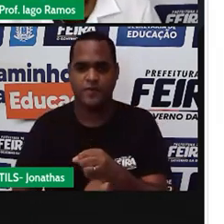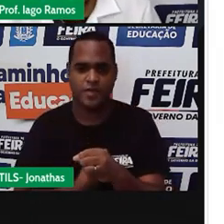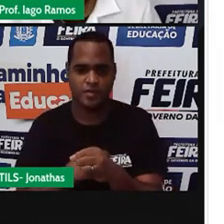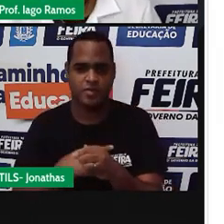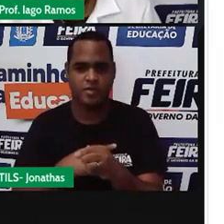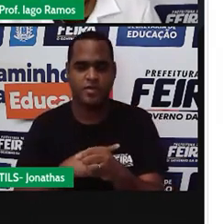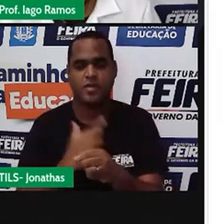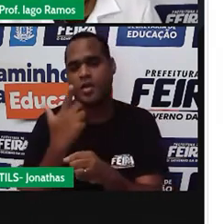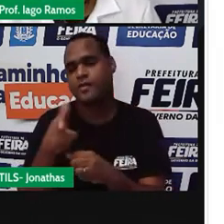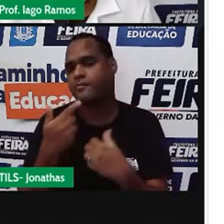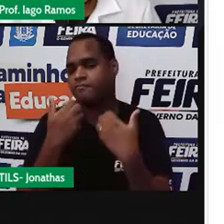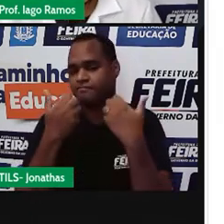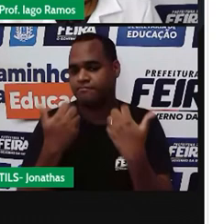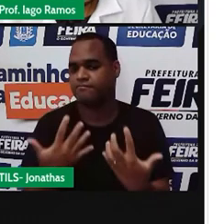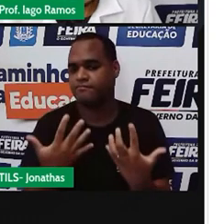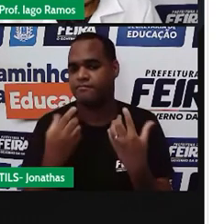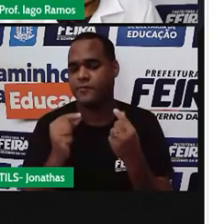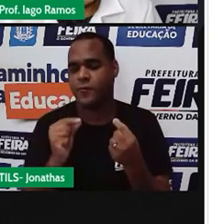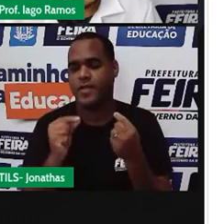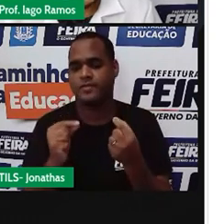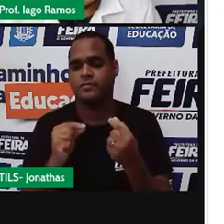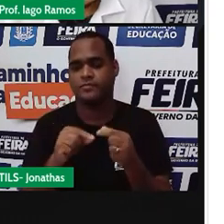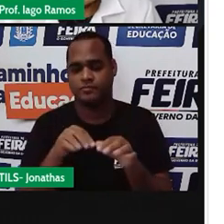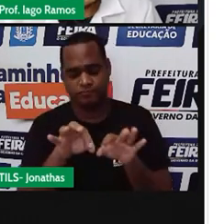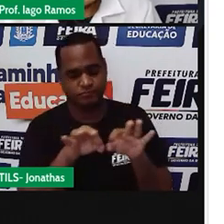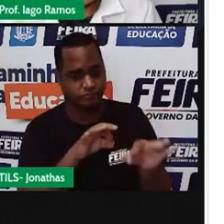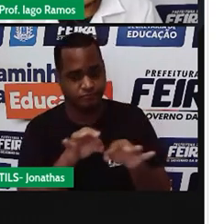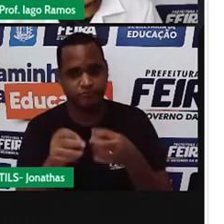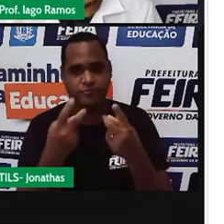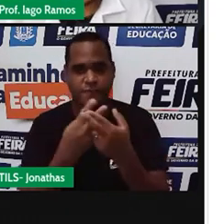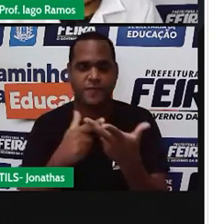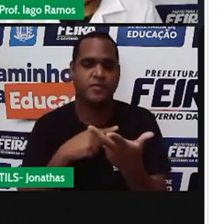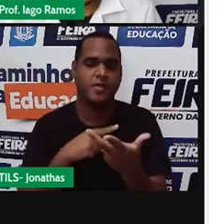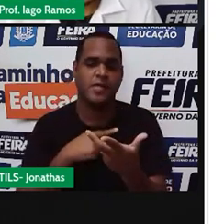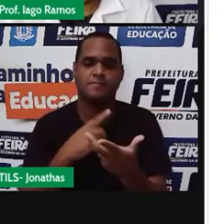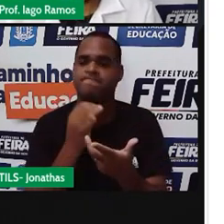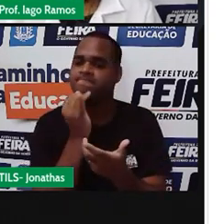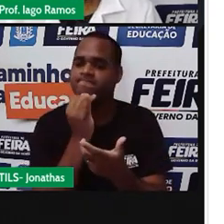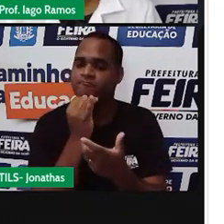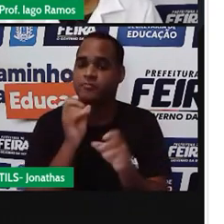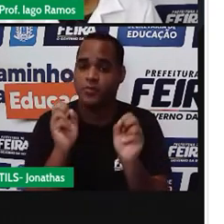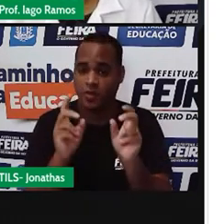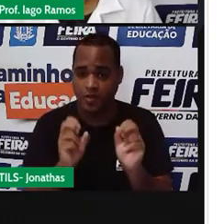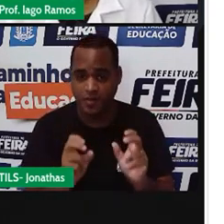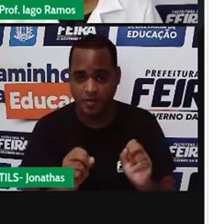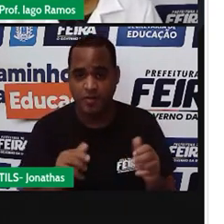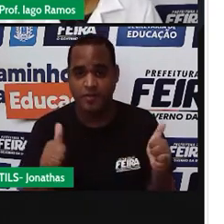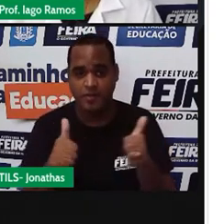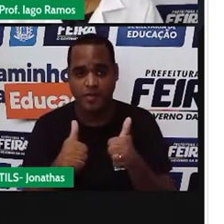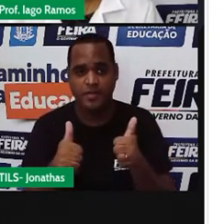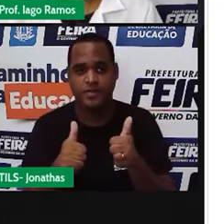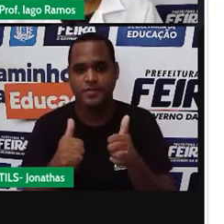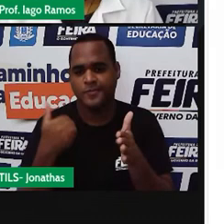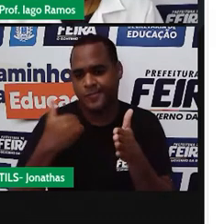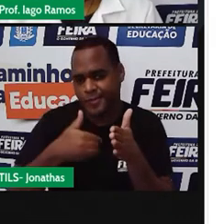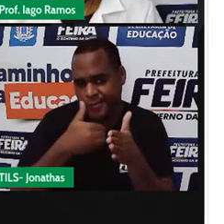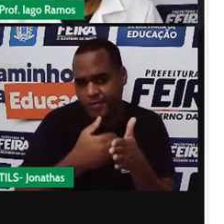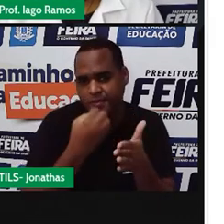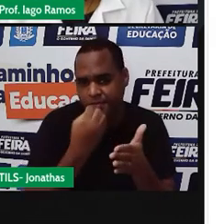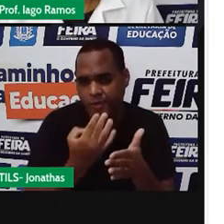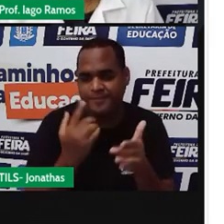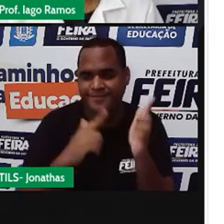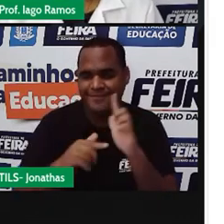E aí vai ficar desse jeito aqui olha só Prontinho Estamos chegando lá em